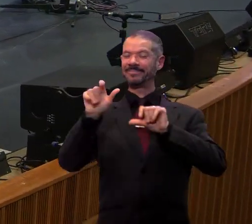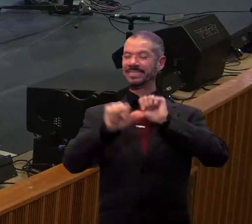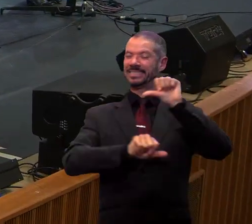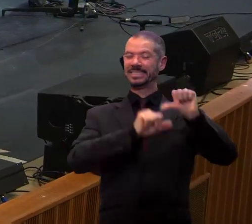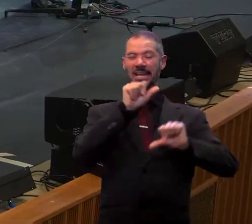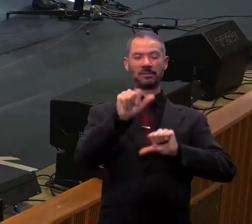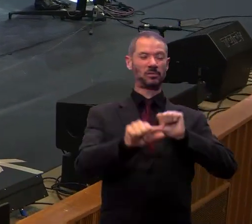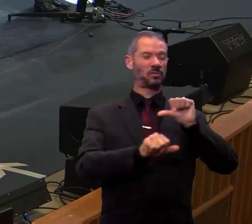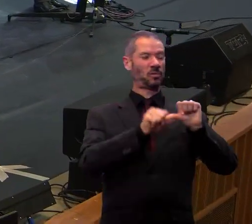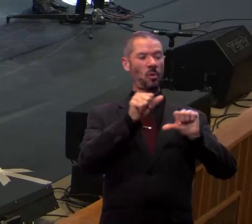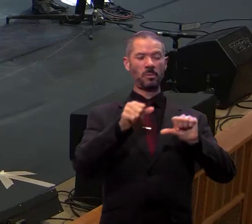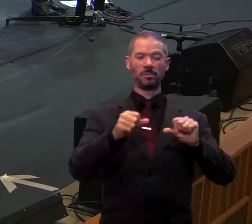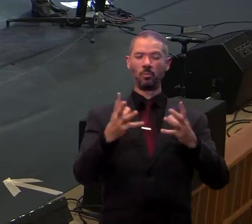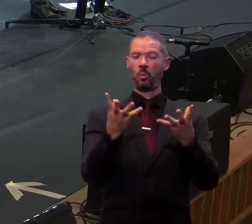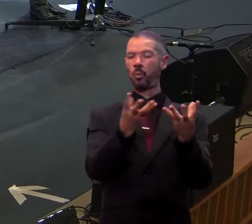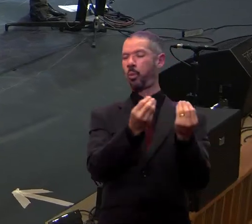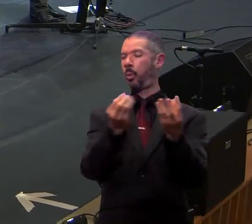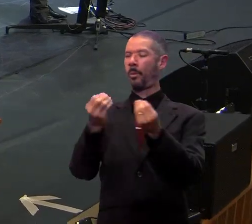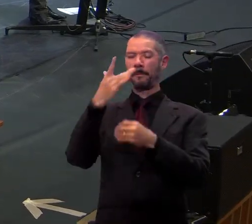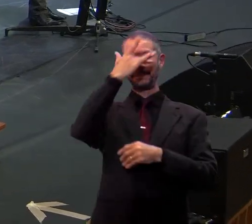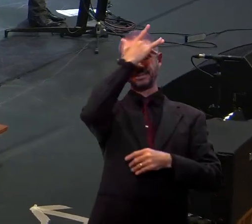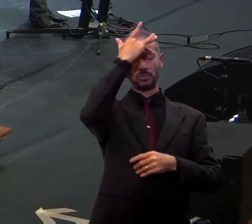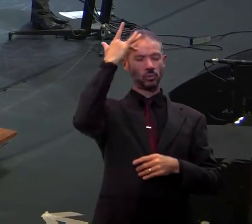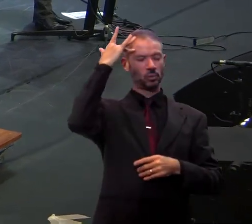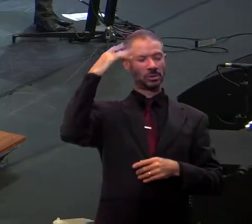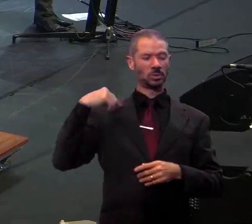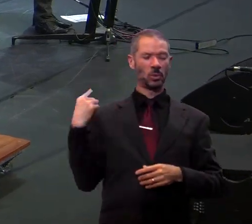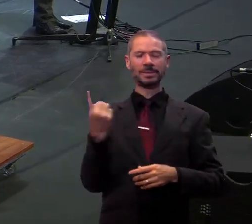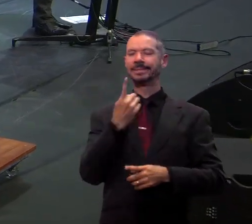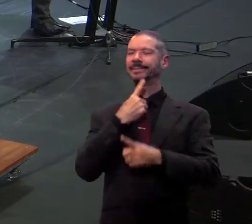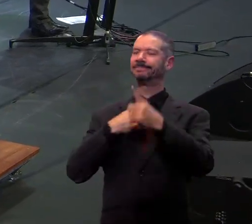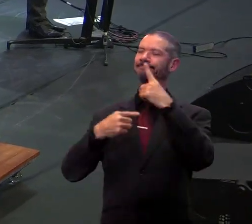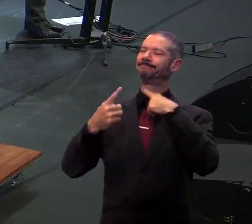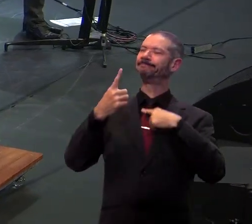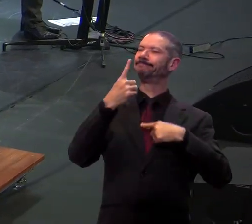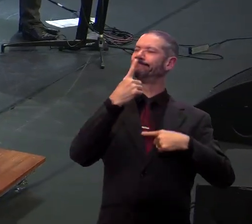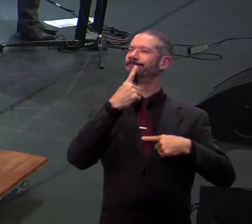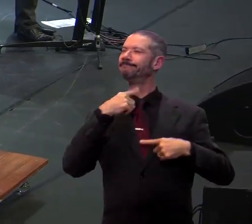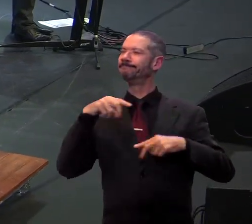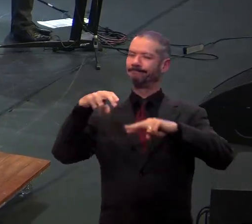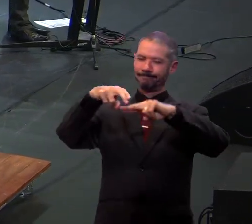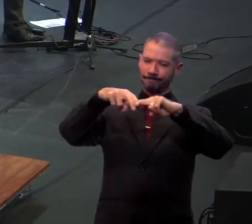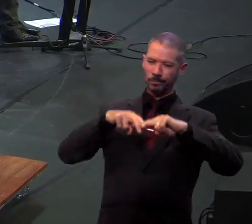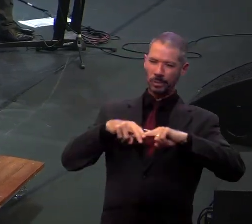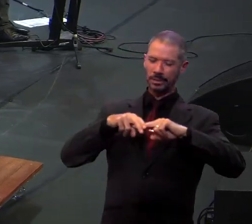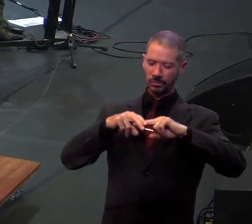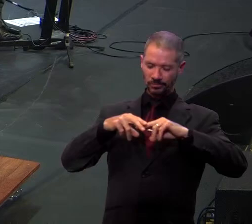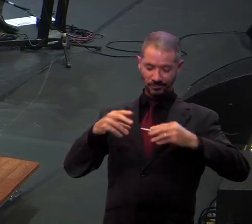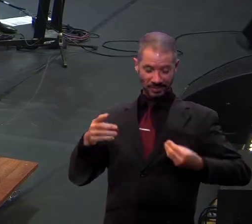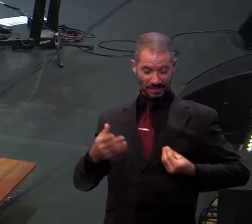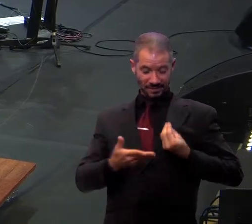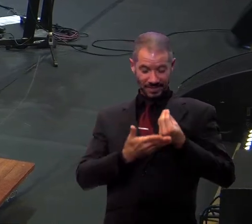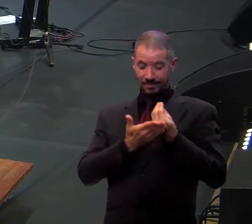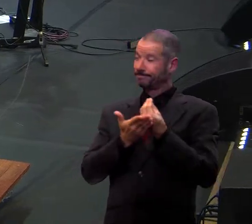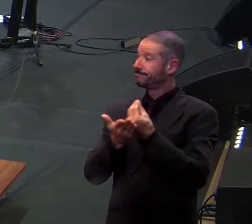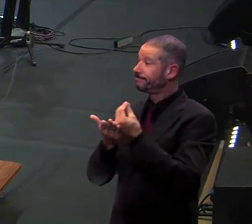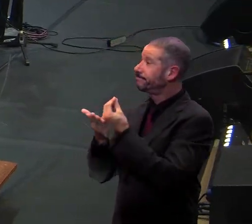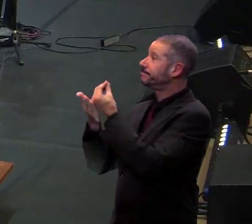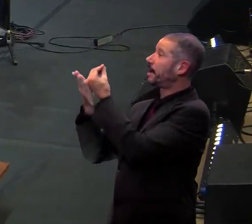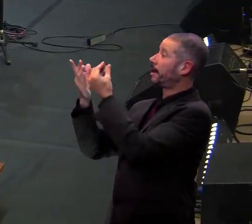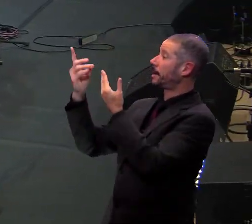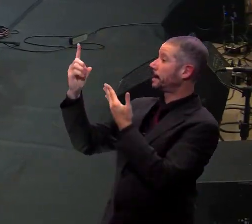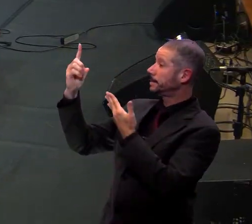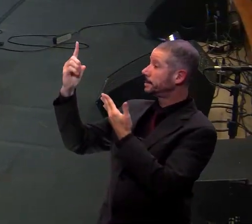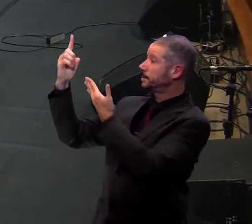de milhares de pessoas. Nós desejamos isso, e por isso nos oferecemos ao Senhor, nos entregamos a